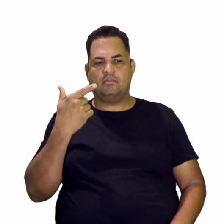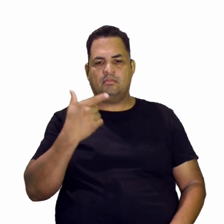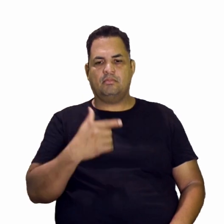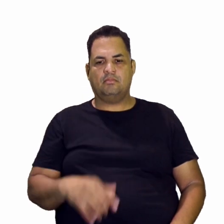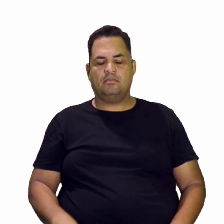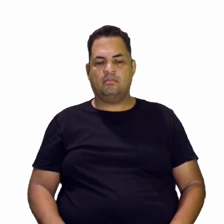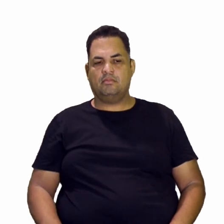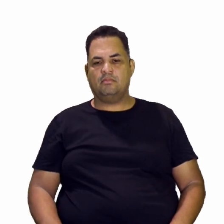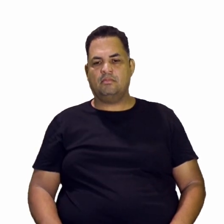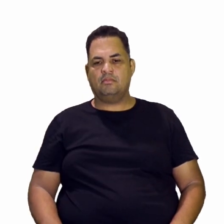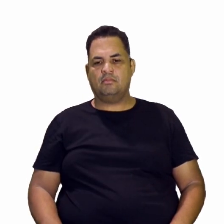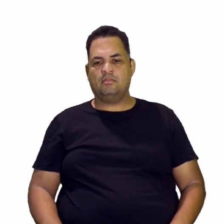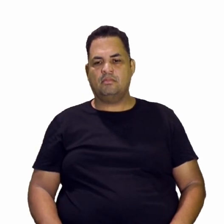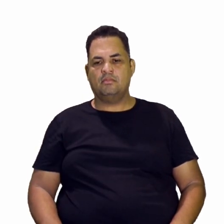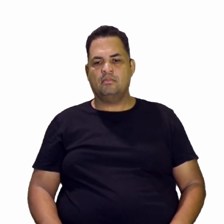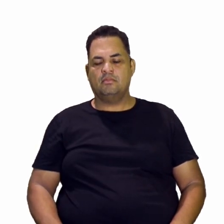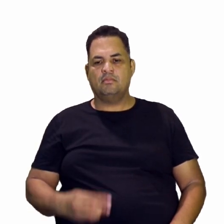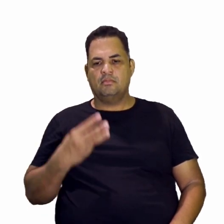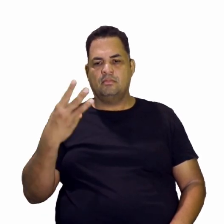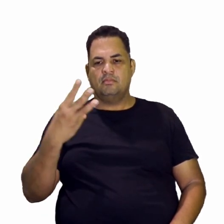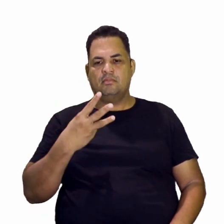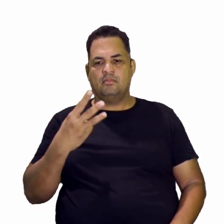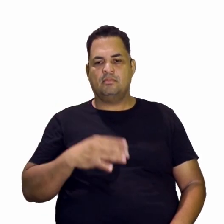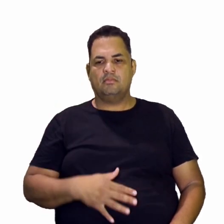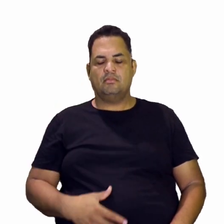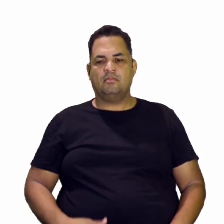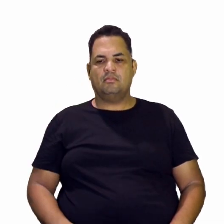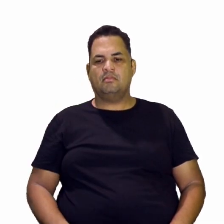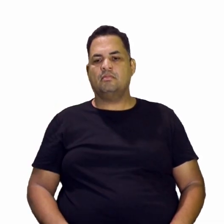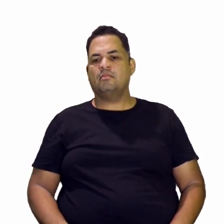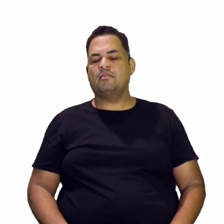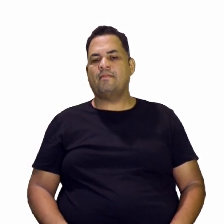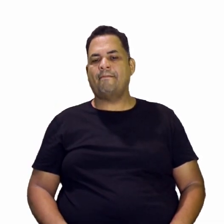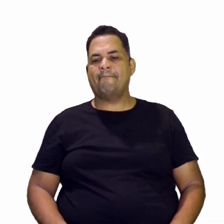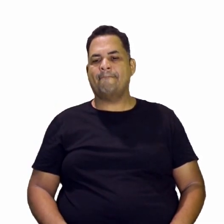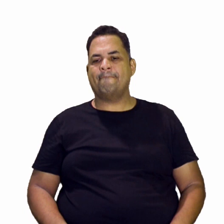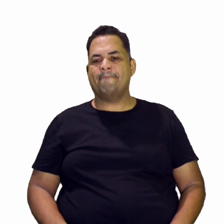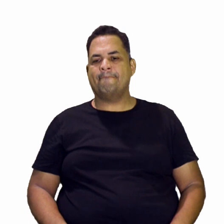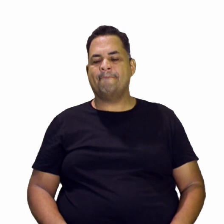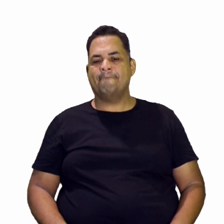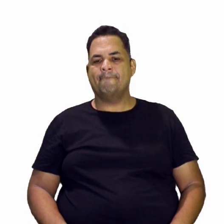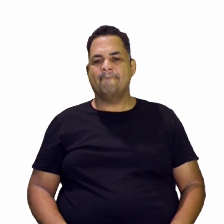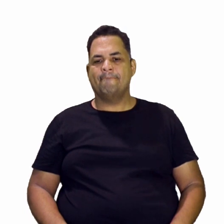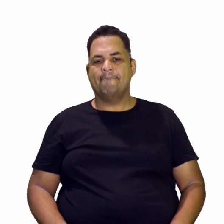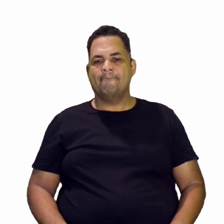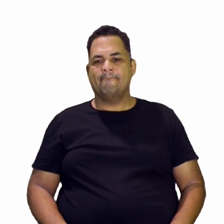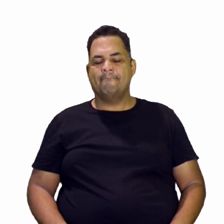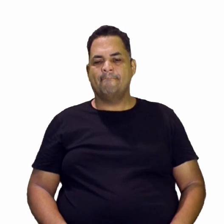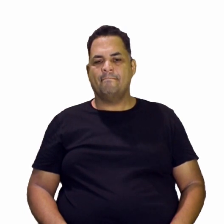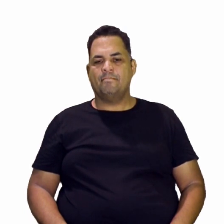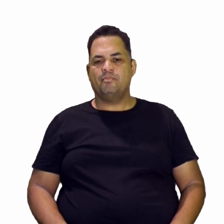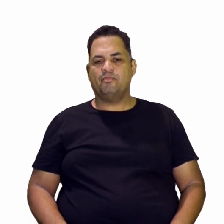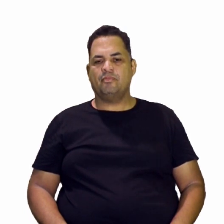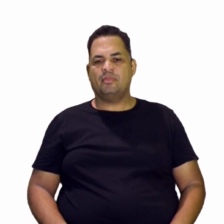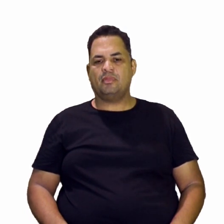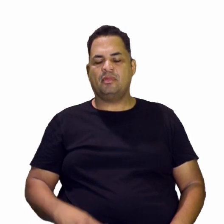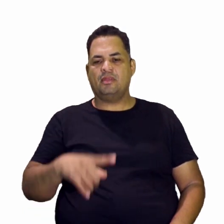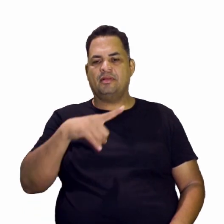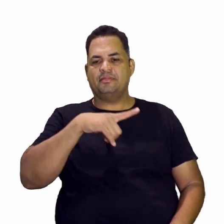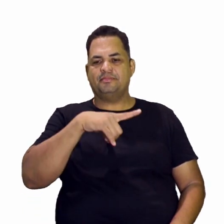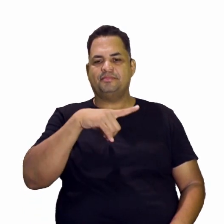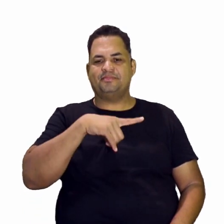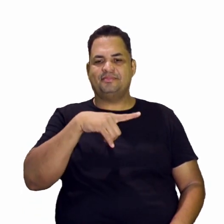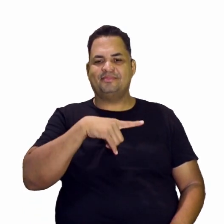tá? Aí você vai ter o consumidor de terceira ordem. Eita. E você vai ter,